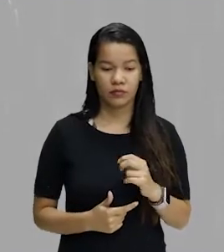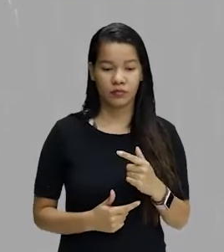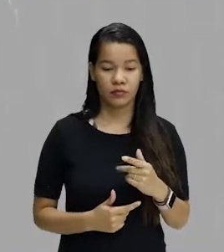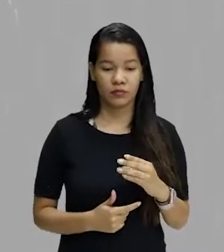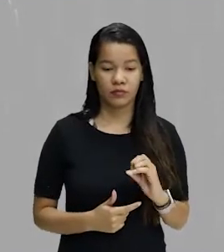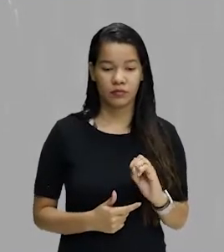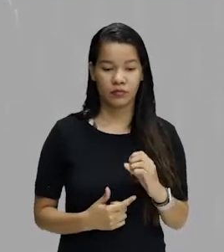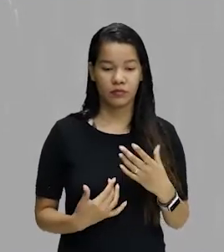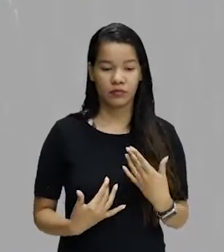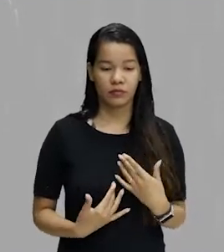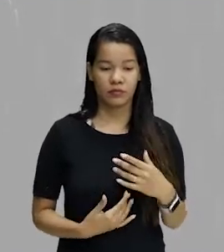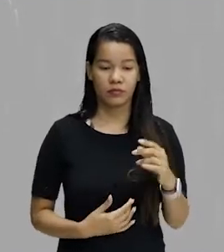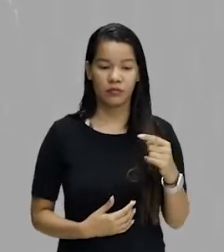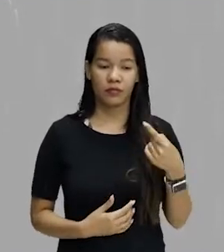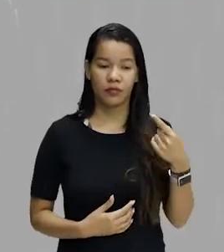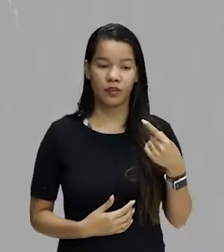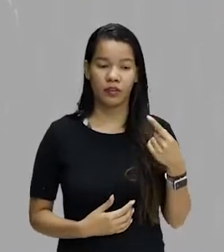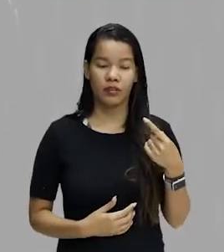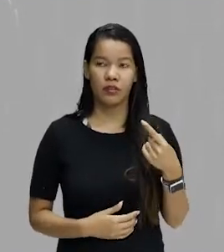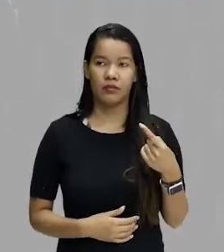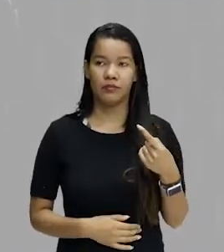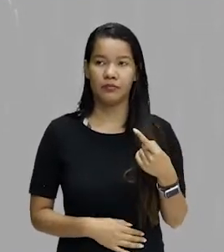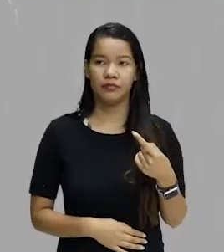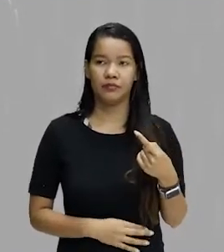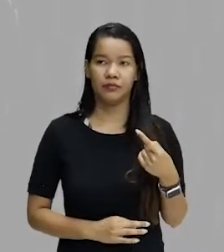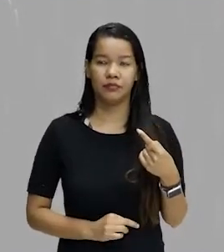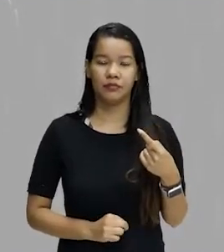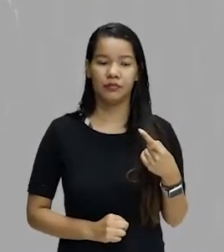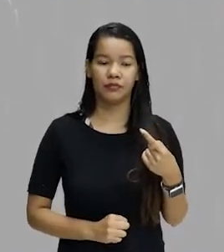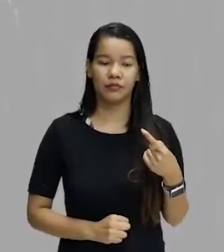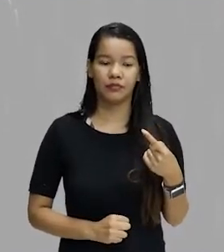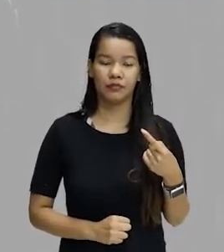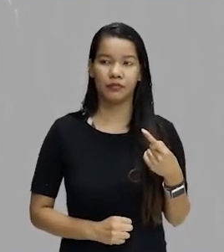lá. A reação 1, ó, a dica